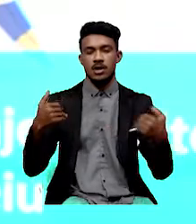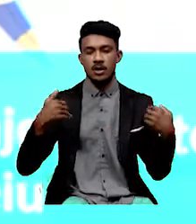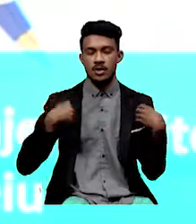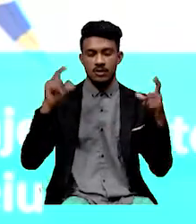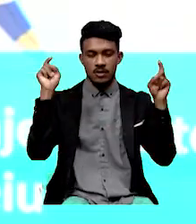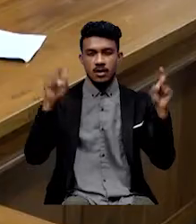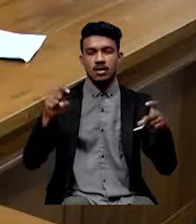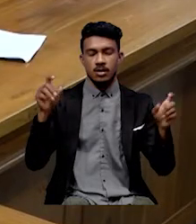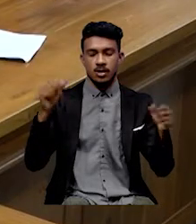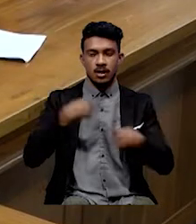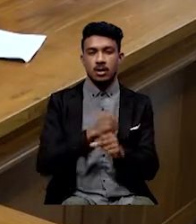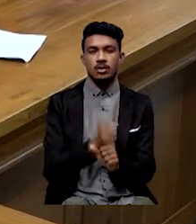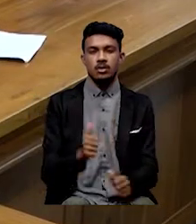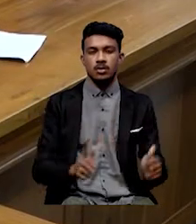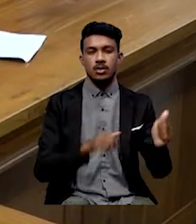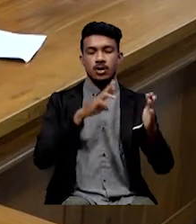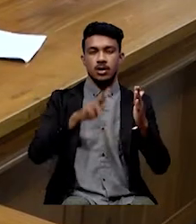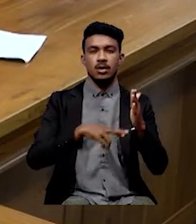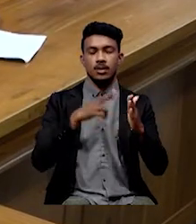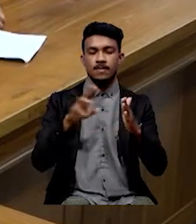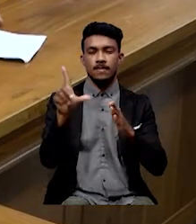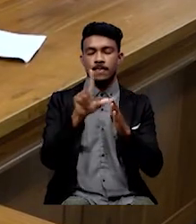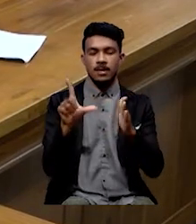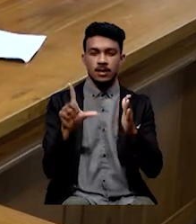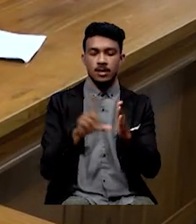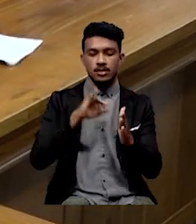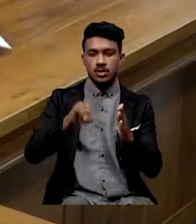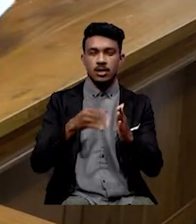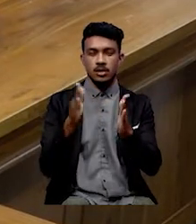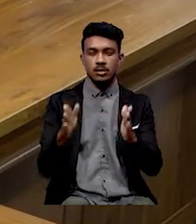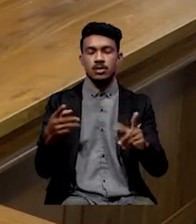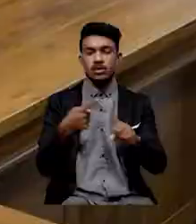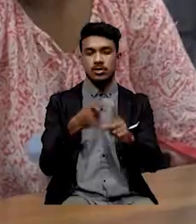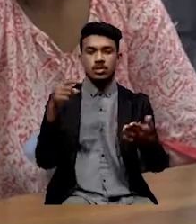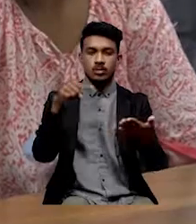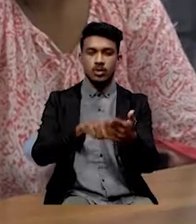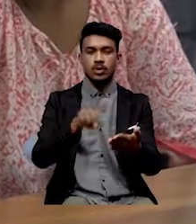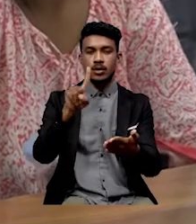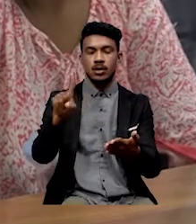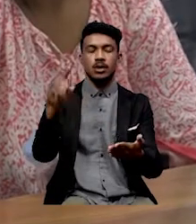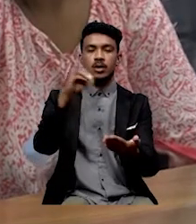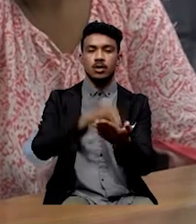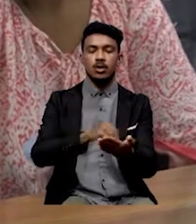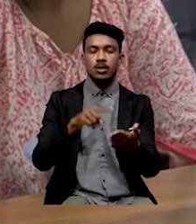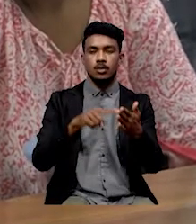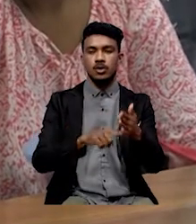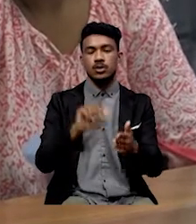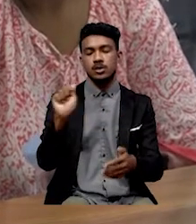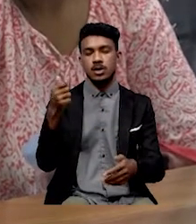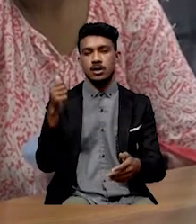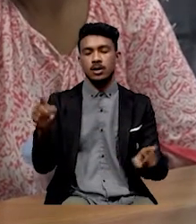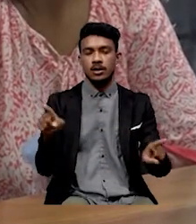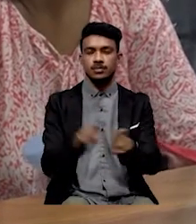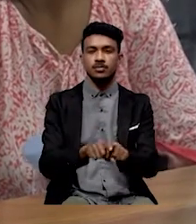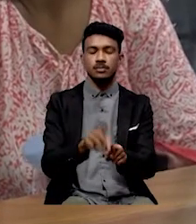ética a tu cumprir não obedece ba código ética jornalista, hoje ponto ida to ponto sanulu, neve nu dar Mata Dalang moral, wanhira